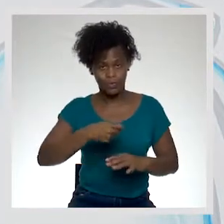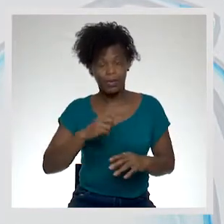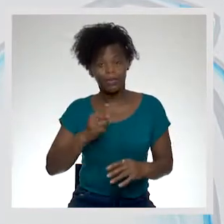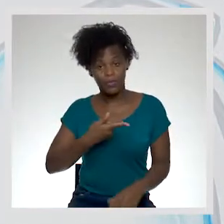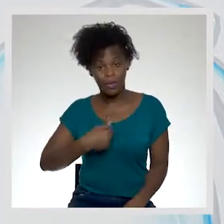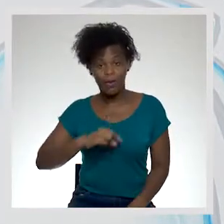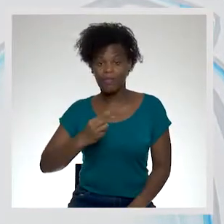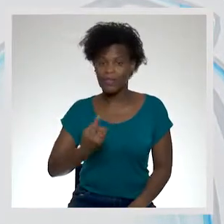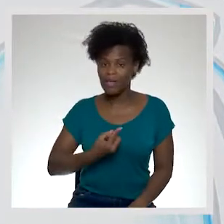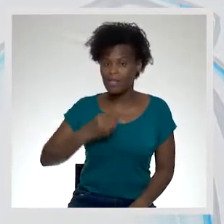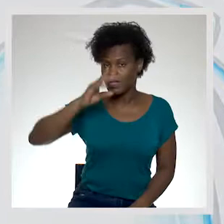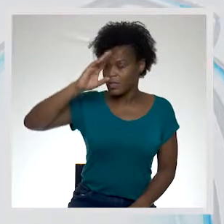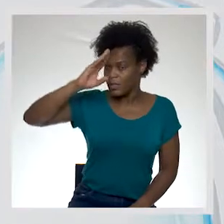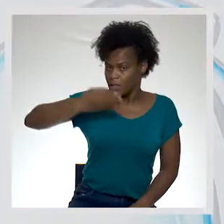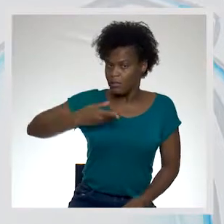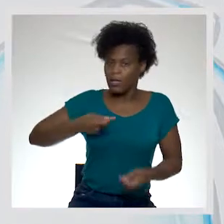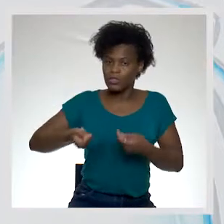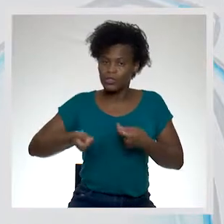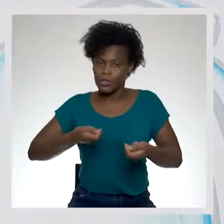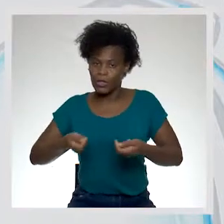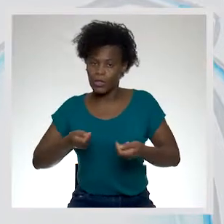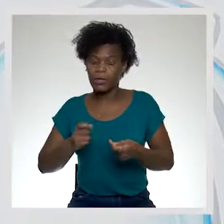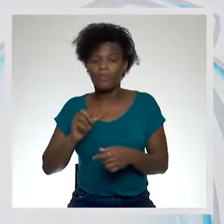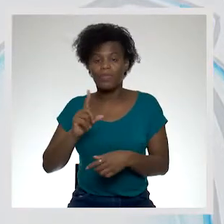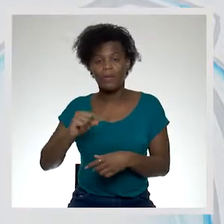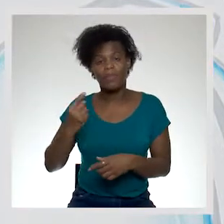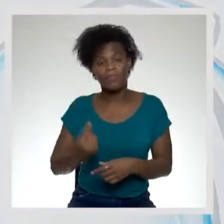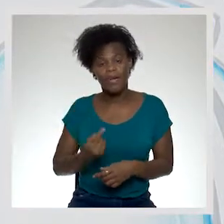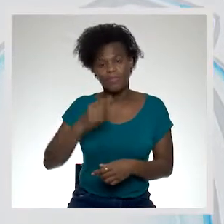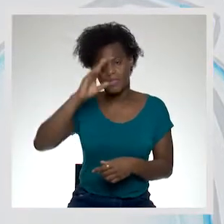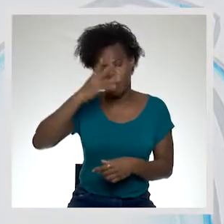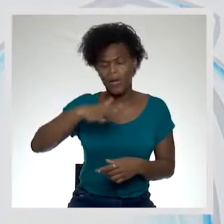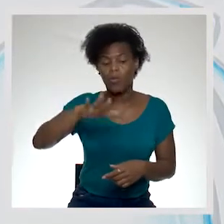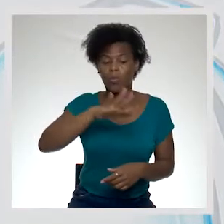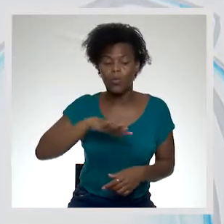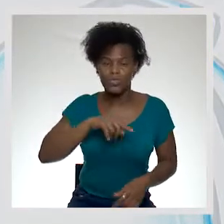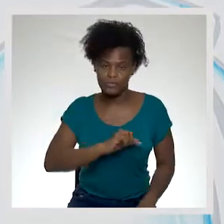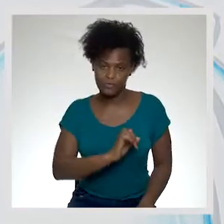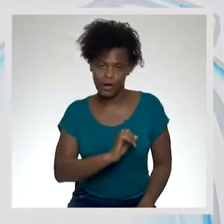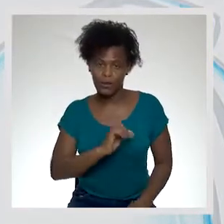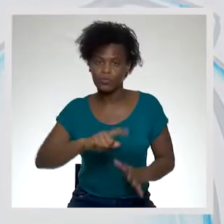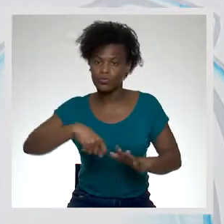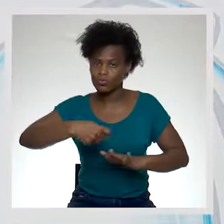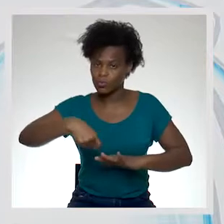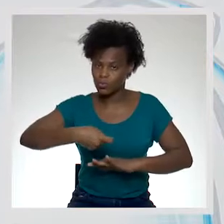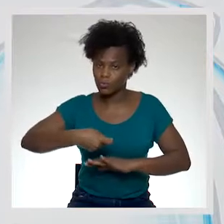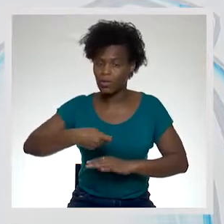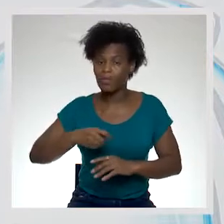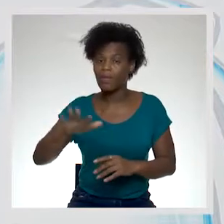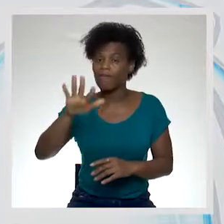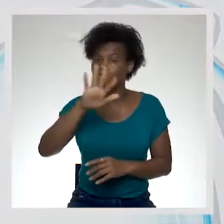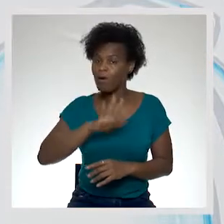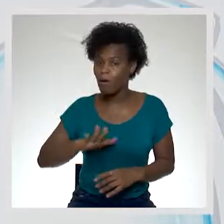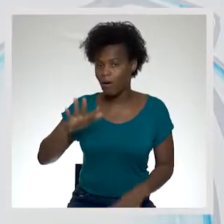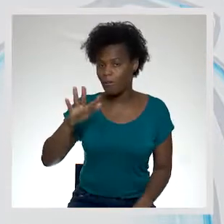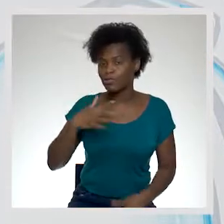devemos saber gerir, devemos saber utilizar esses recursos de uma